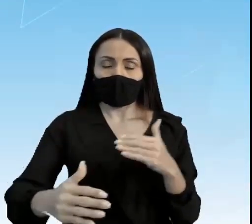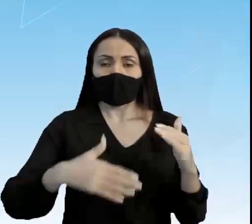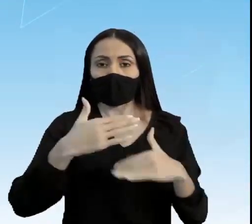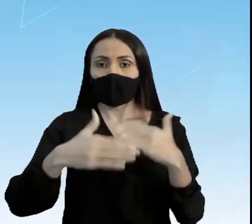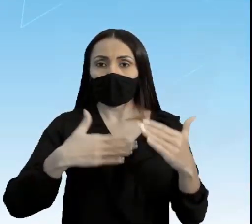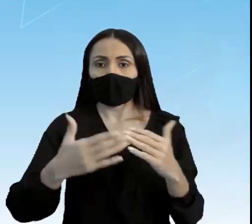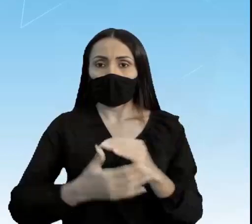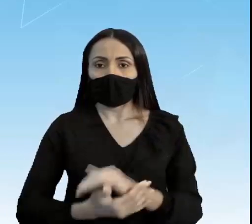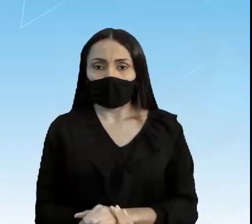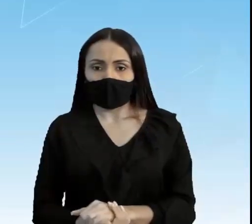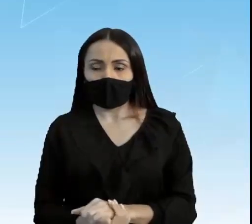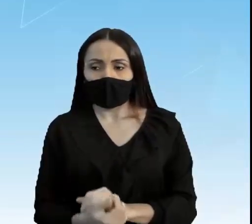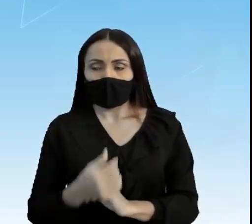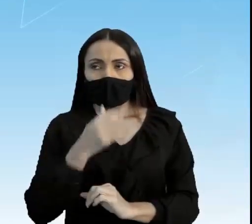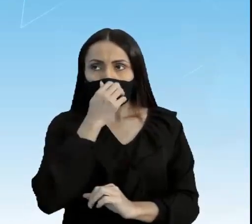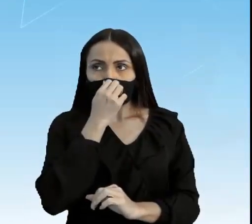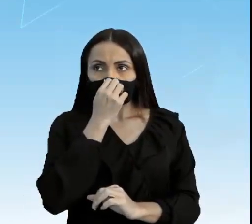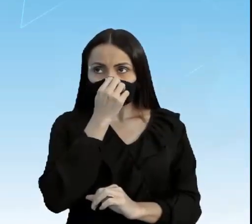de independência.